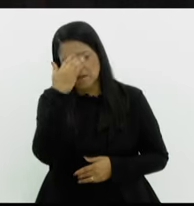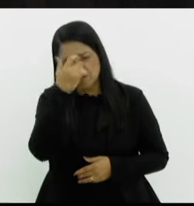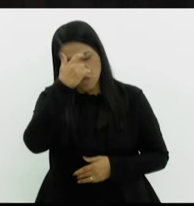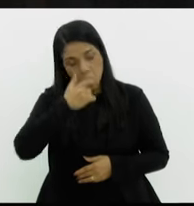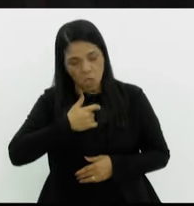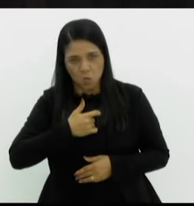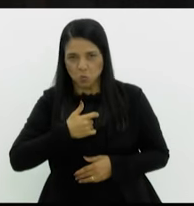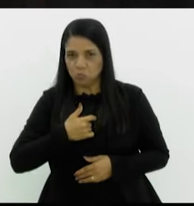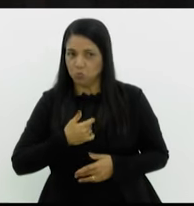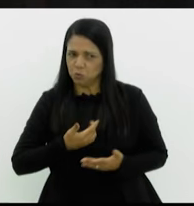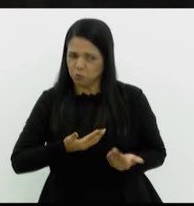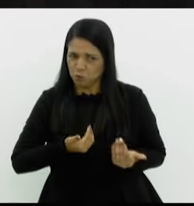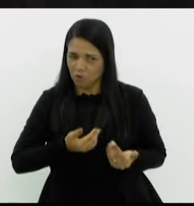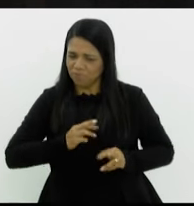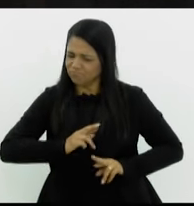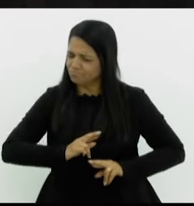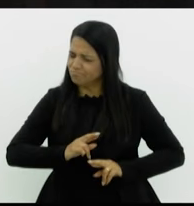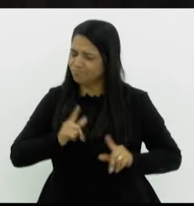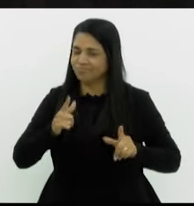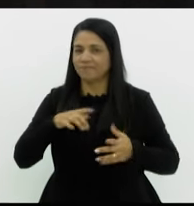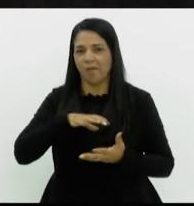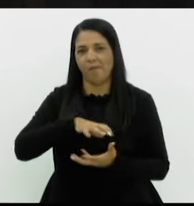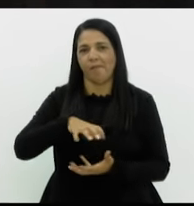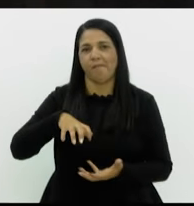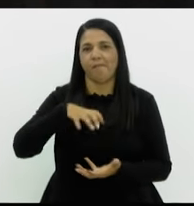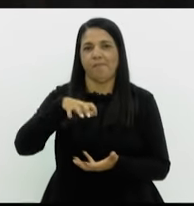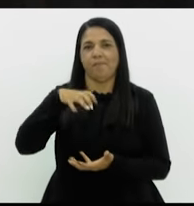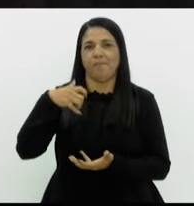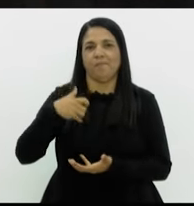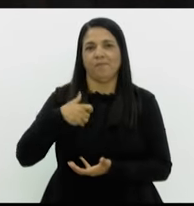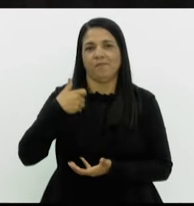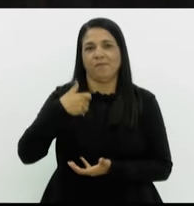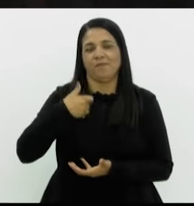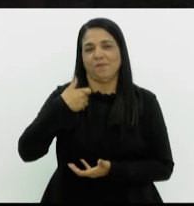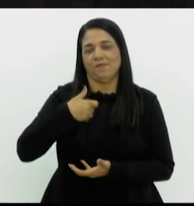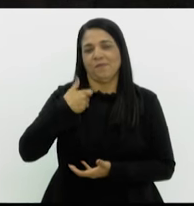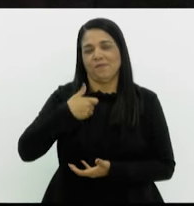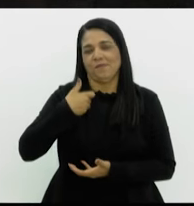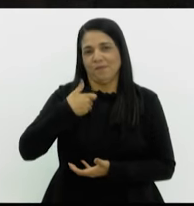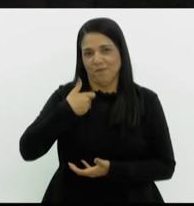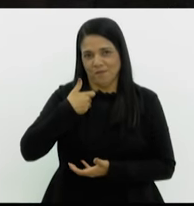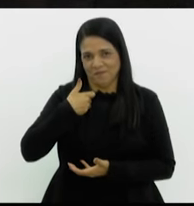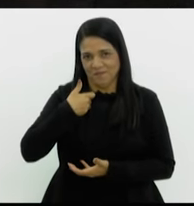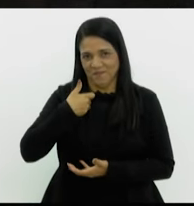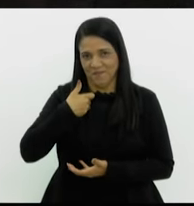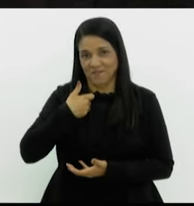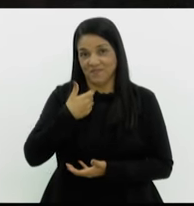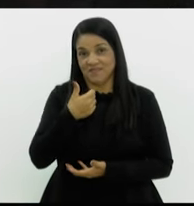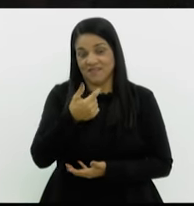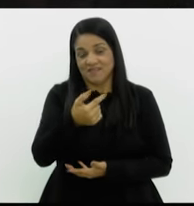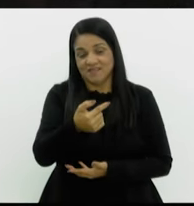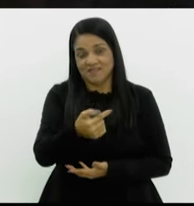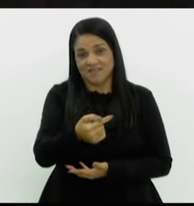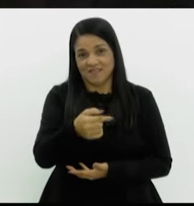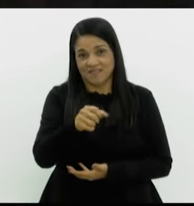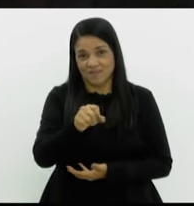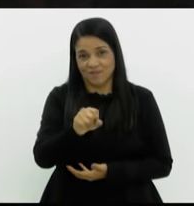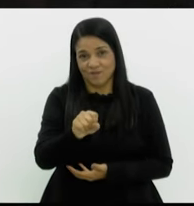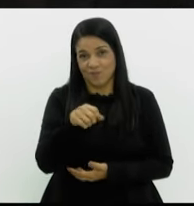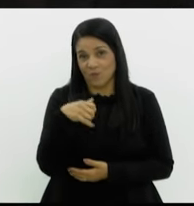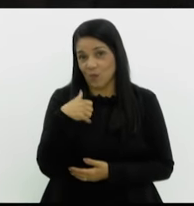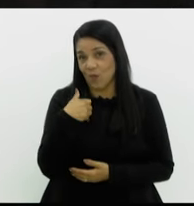um jovem. Sou um longevo senhor de 78